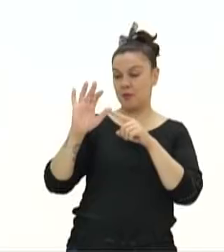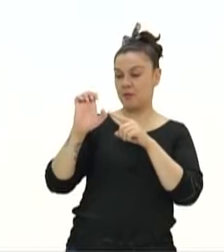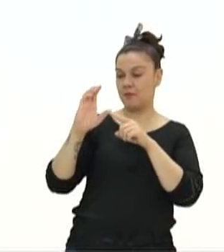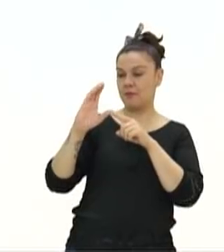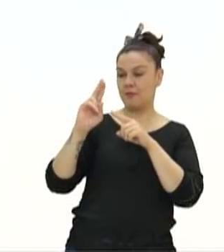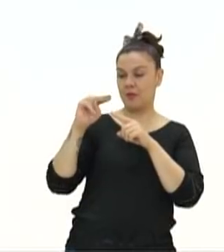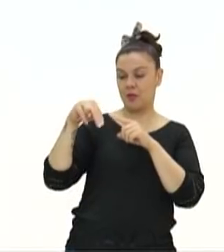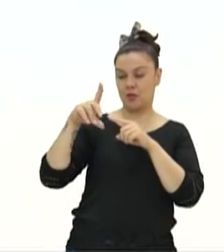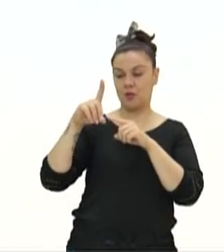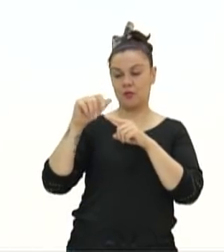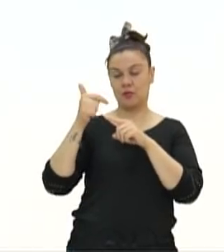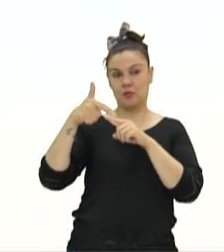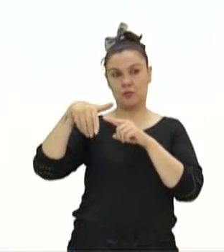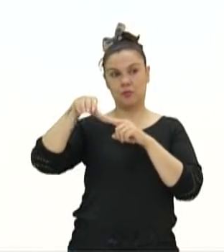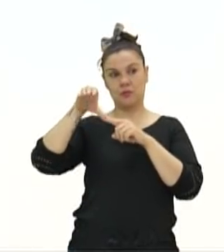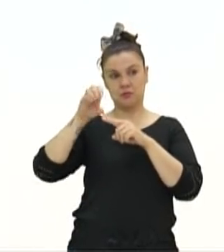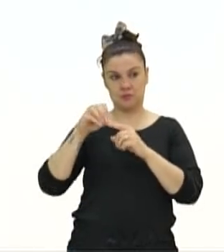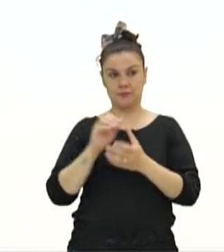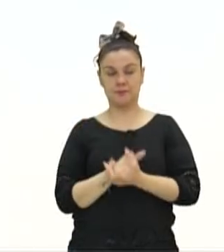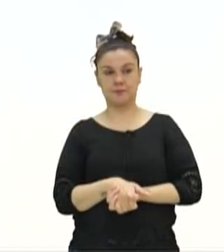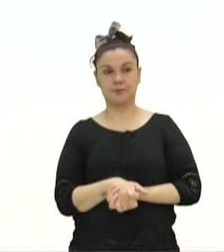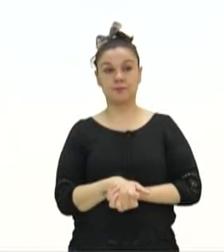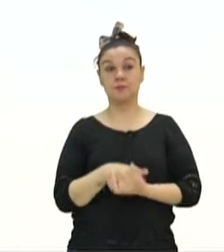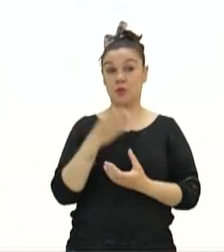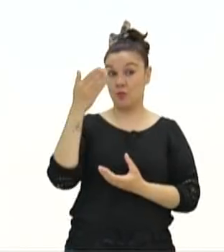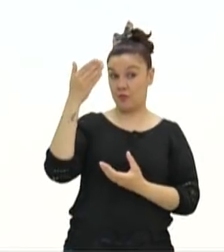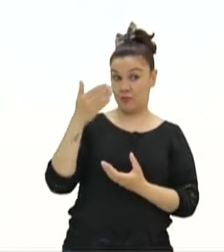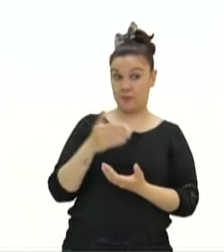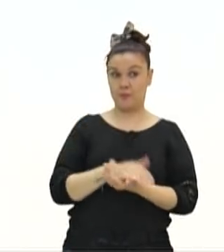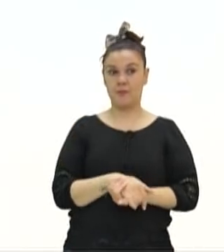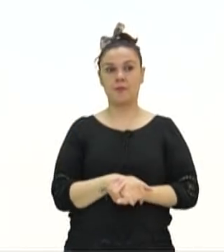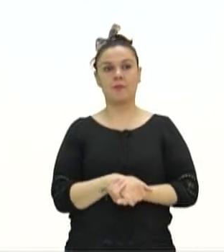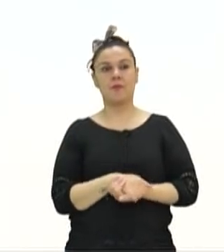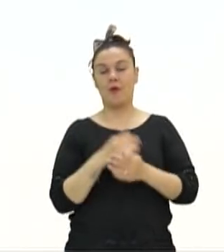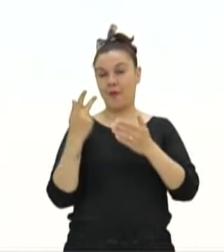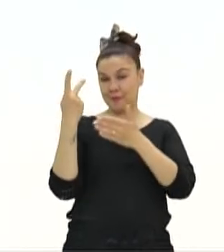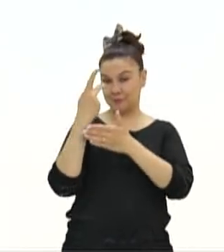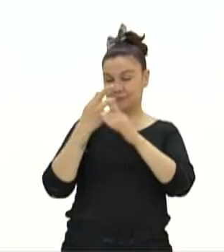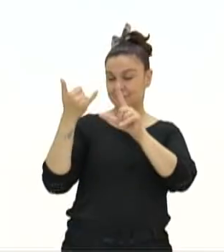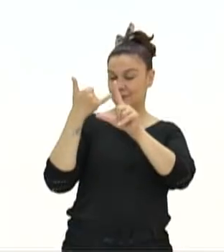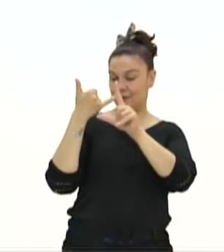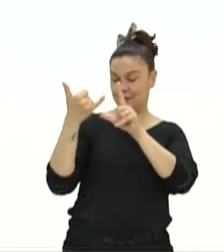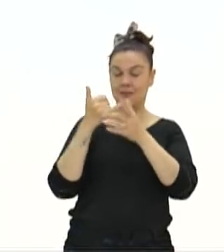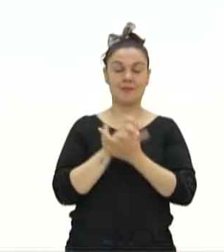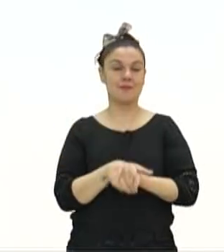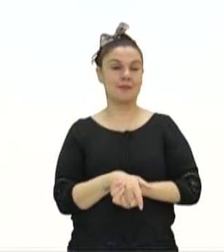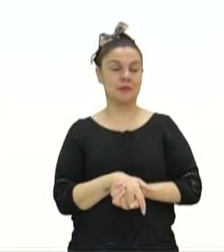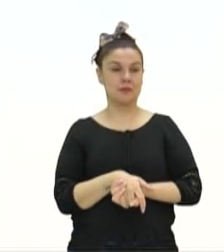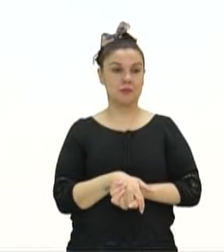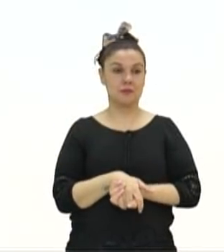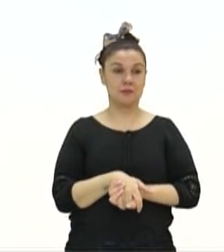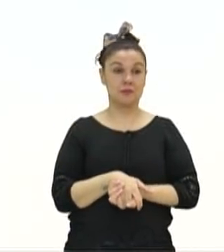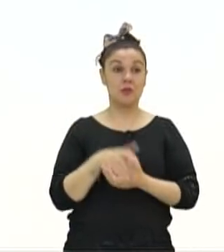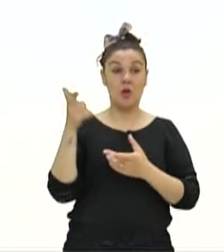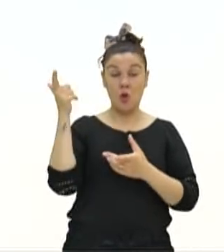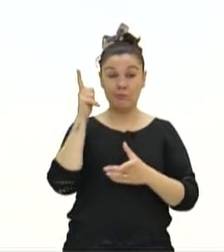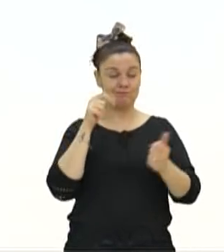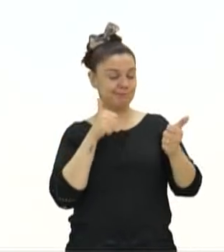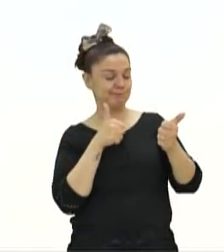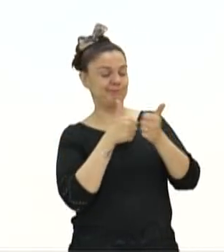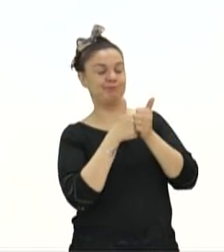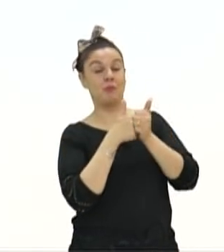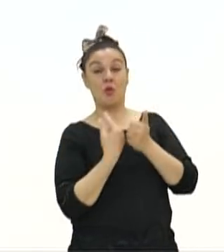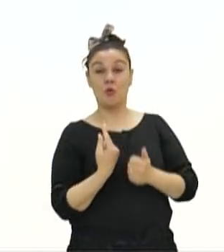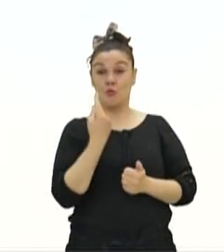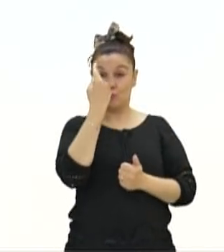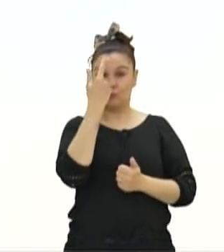processo aqui, denominado fecundação, tá? Então, aqui nós temos o GIF, né? Embora muitos possam chegar lá pertinho do